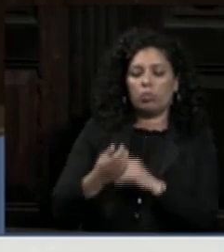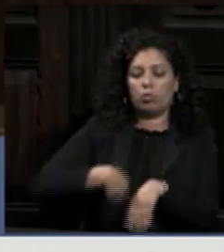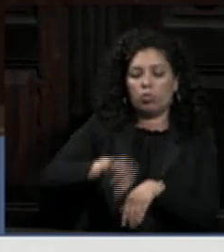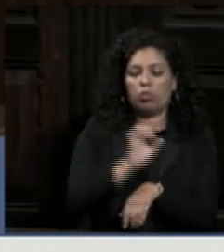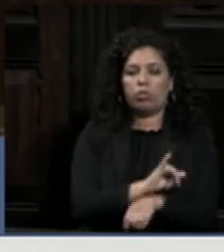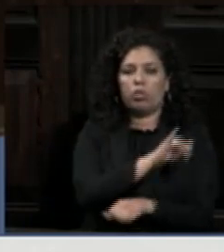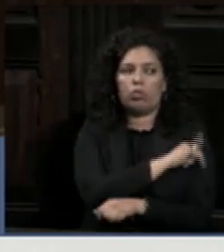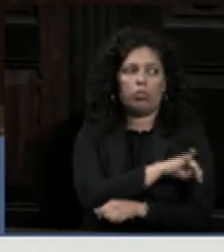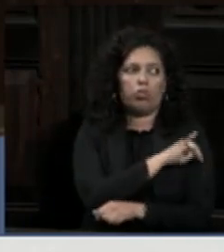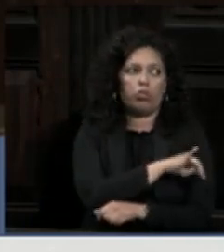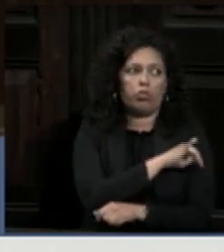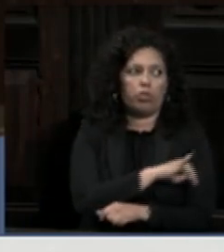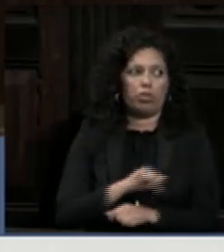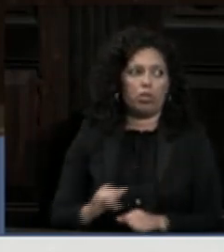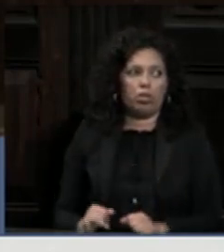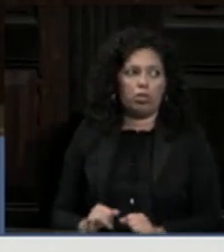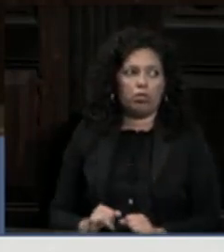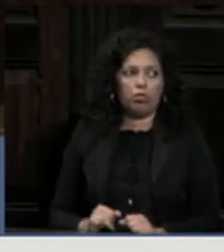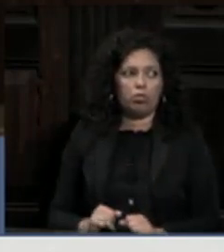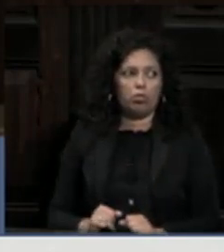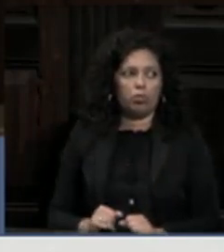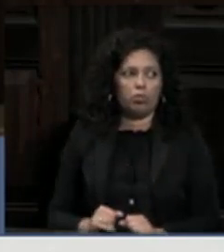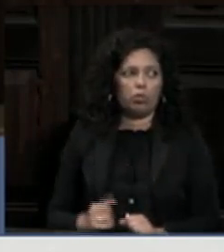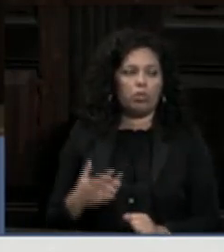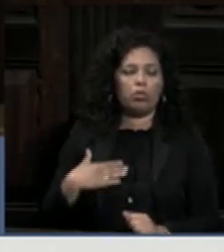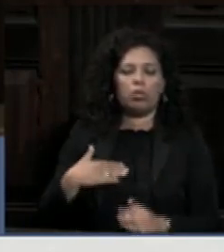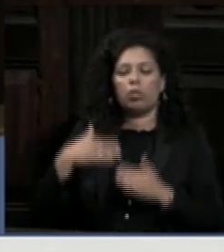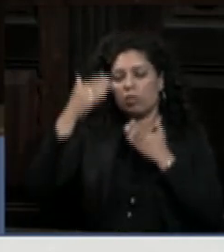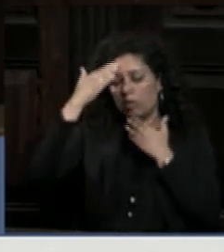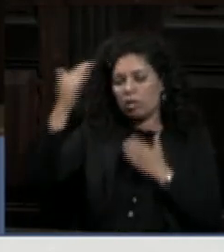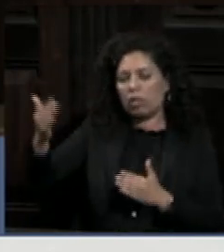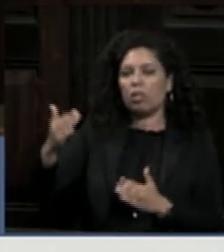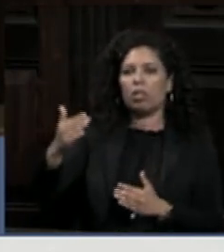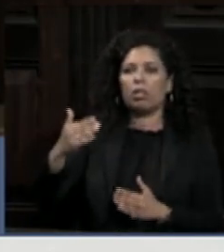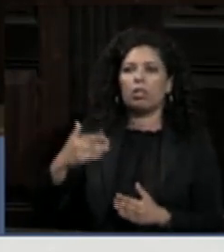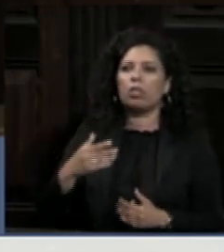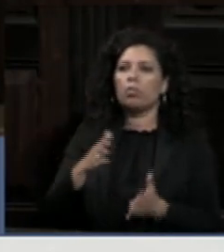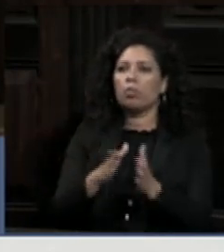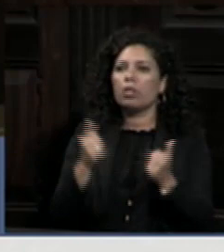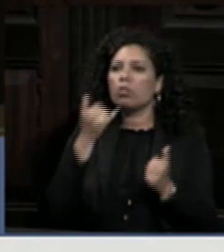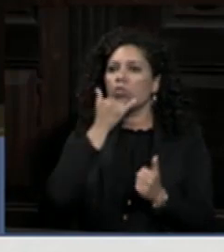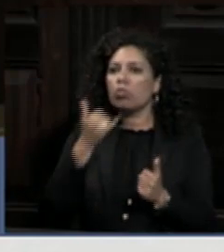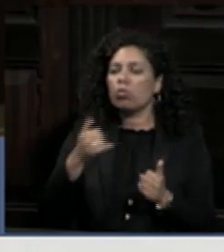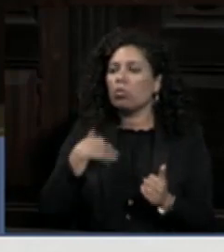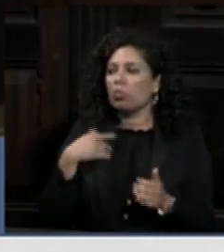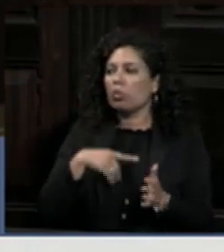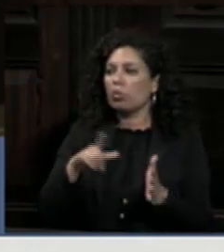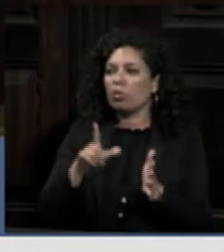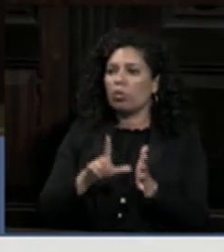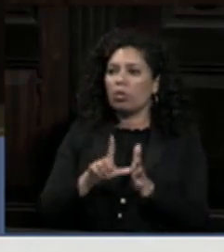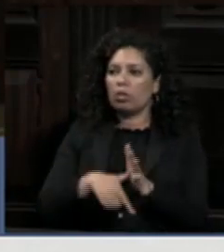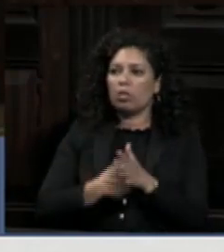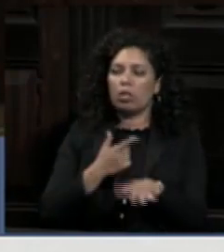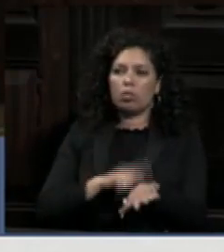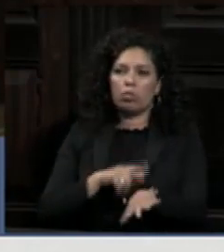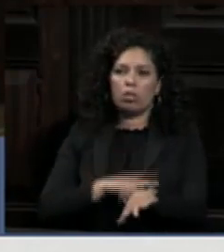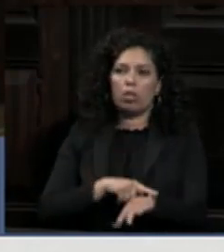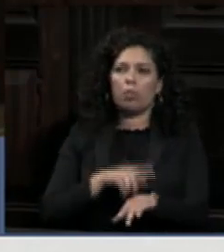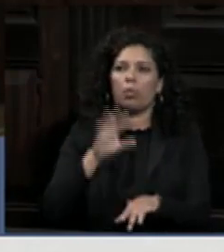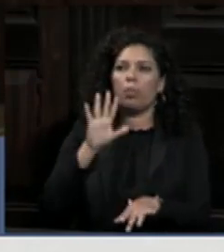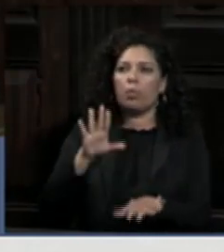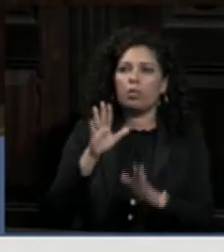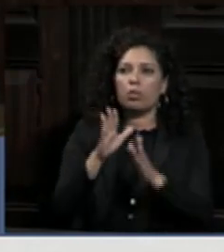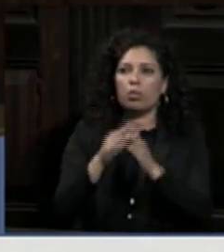recebo aqui com o dinheiro do povo então agradeço ter passado tempo peço desculpas à vossa excelência e dizer que de novo não